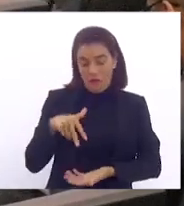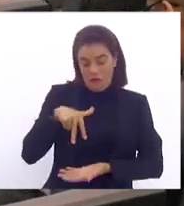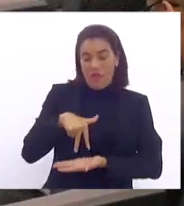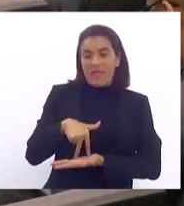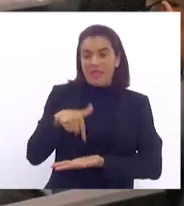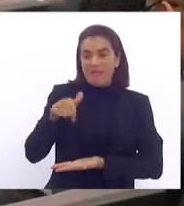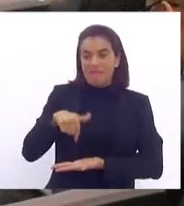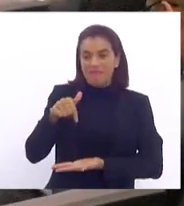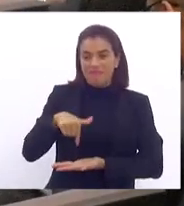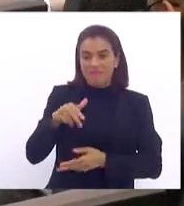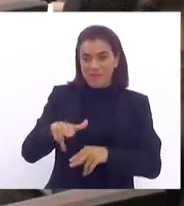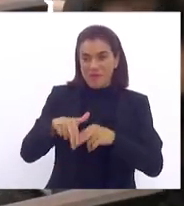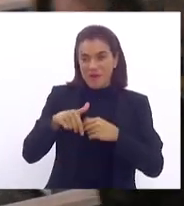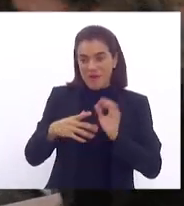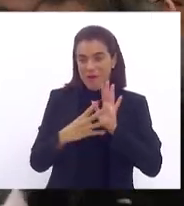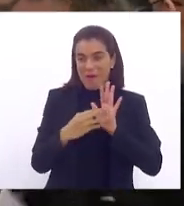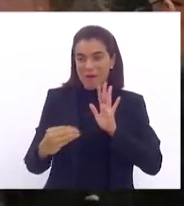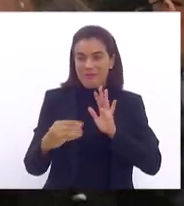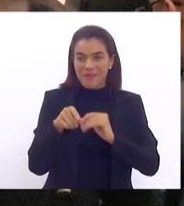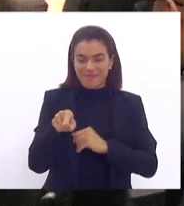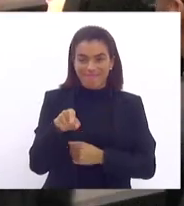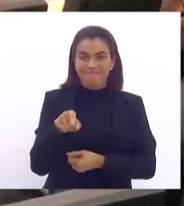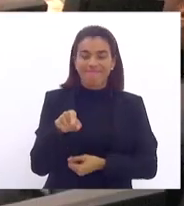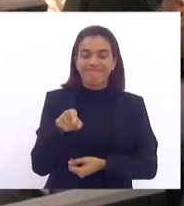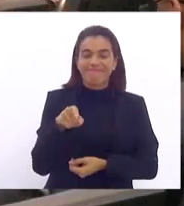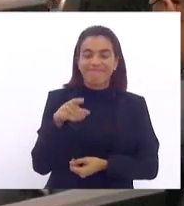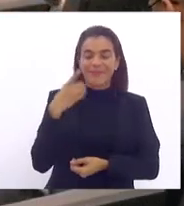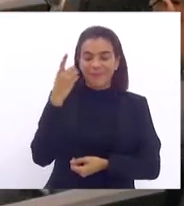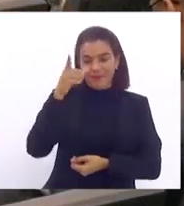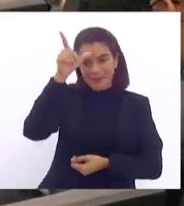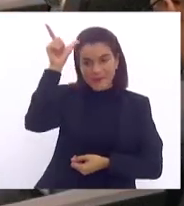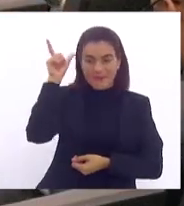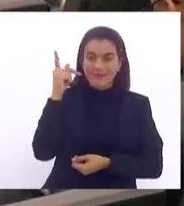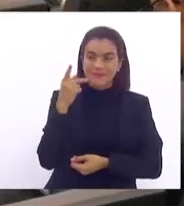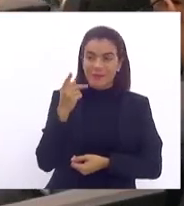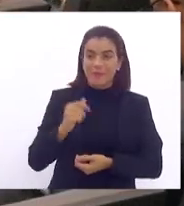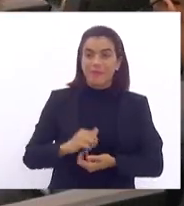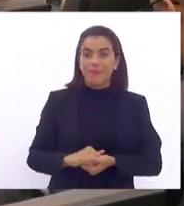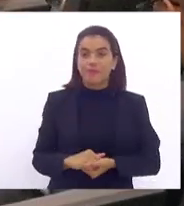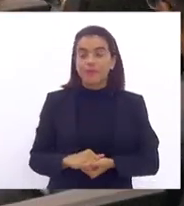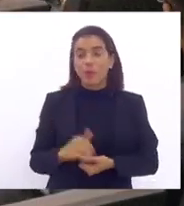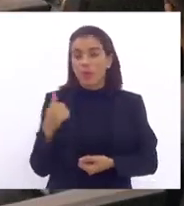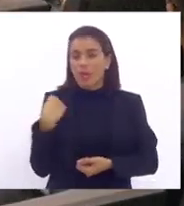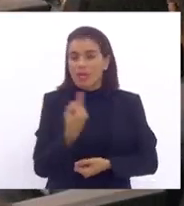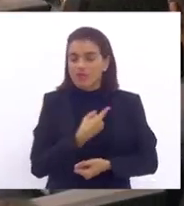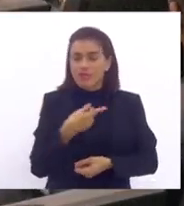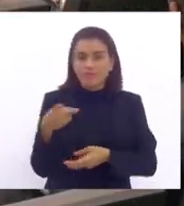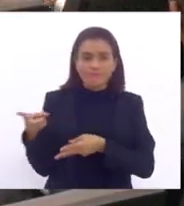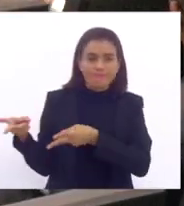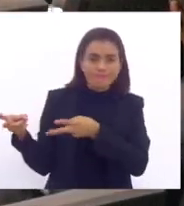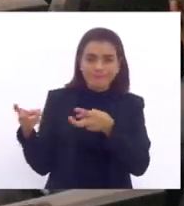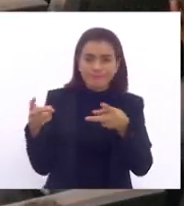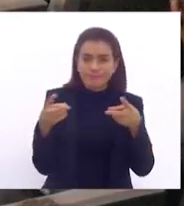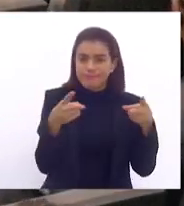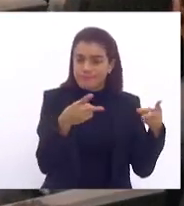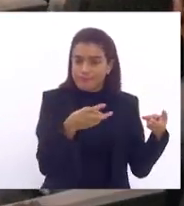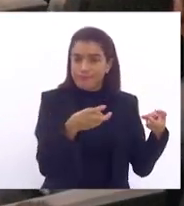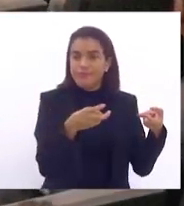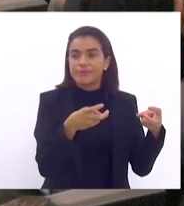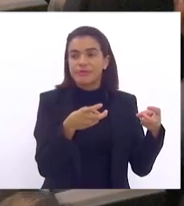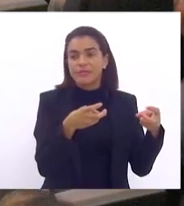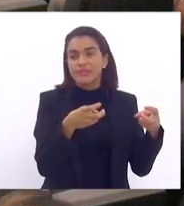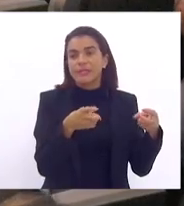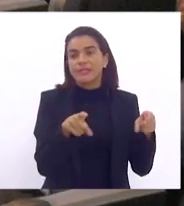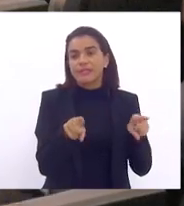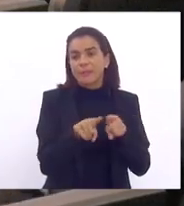inspirou aqui que a gente acaba ficando de Costa eh o que a gente tem observado e percebido E aí eu